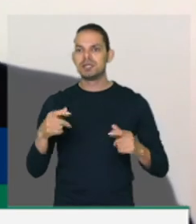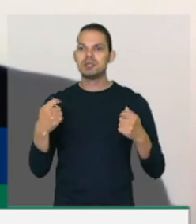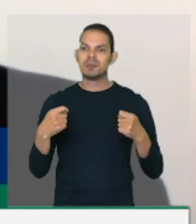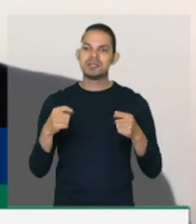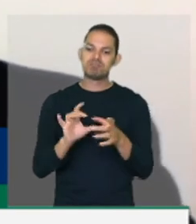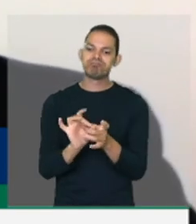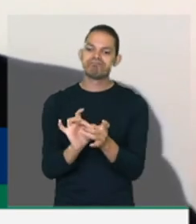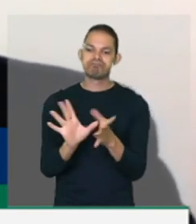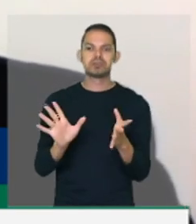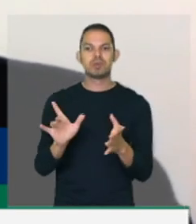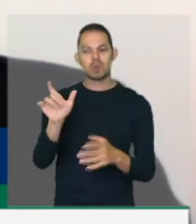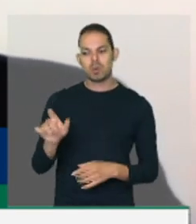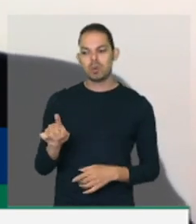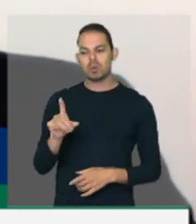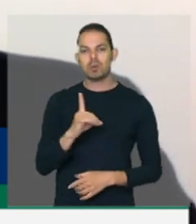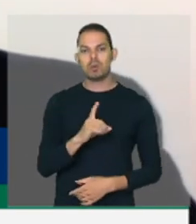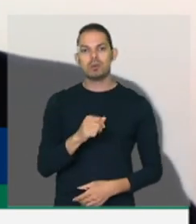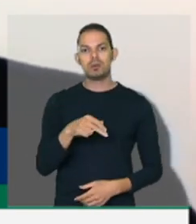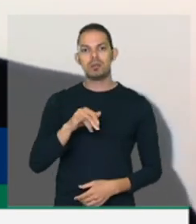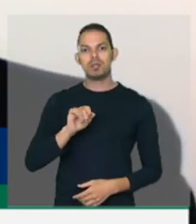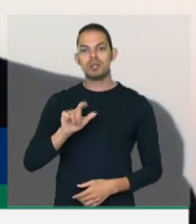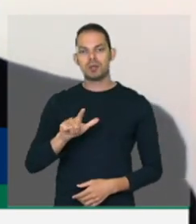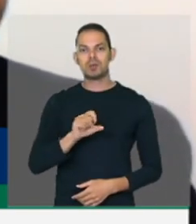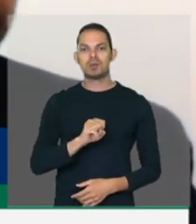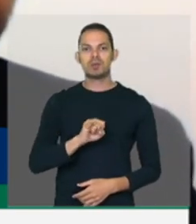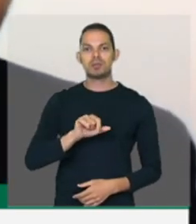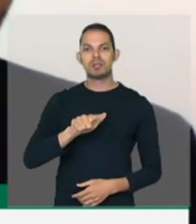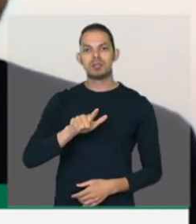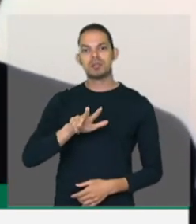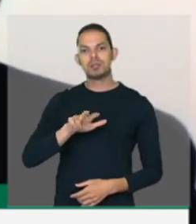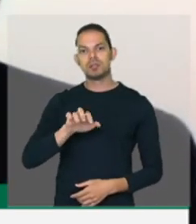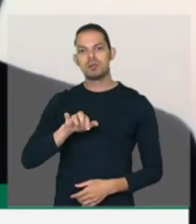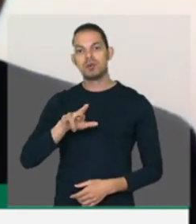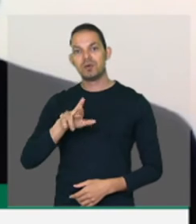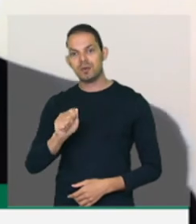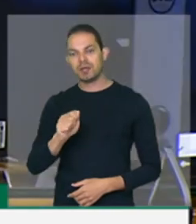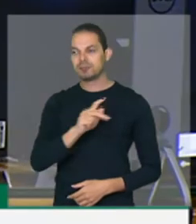pôr em liberdade o deputado federal Daniel Silveira. Muito obrigado, senhor presidente.